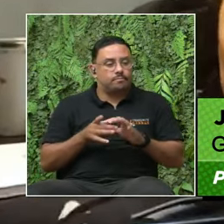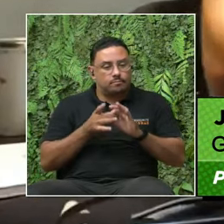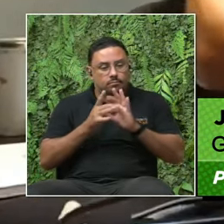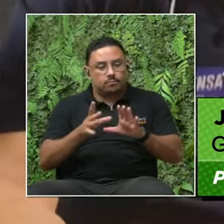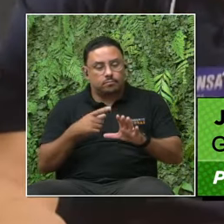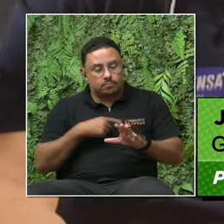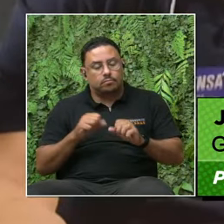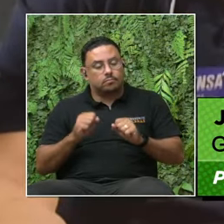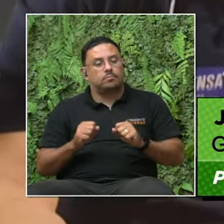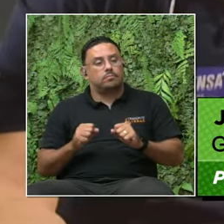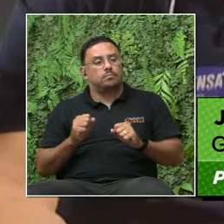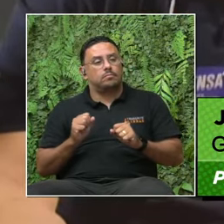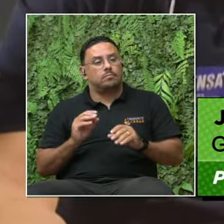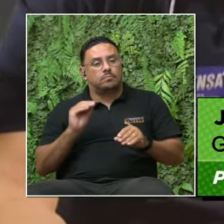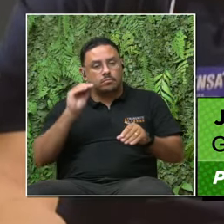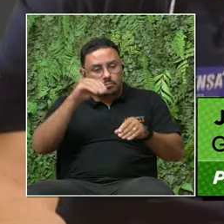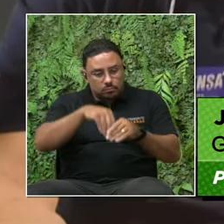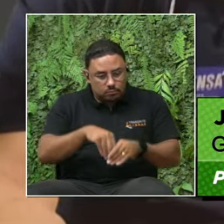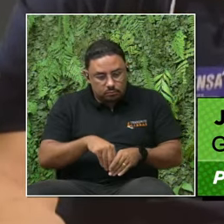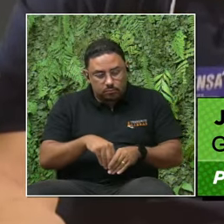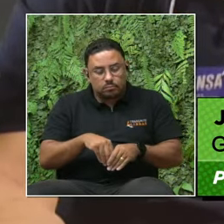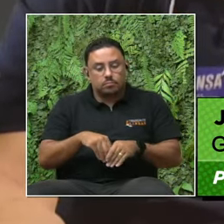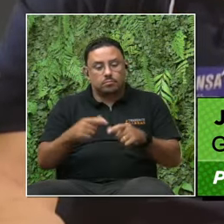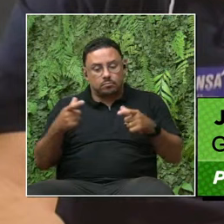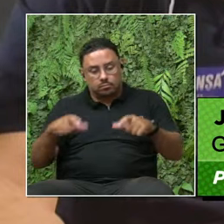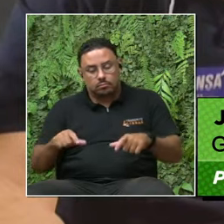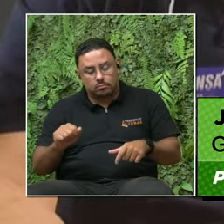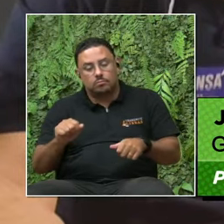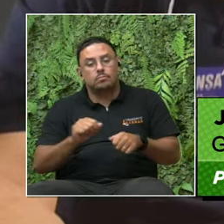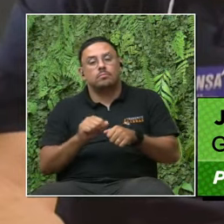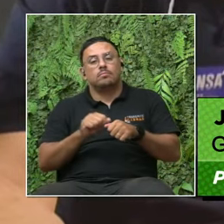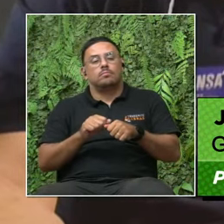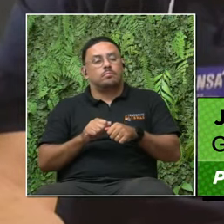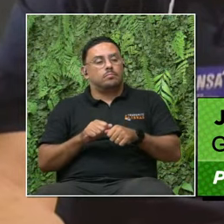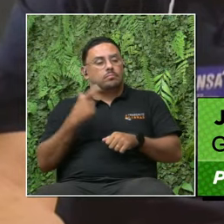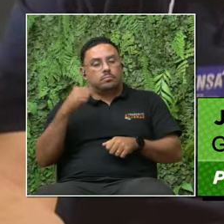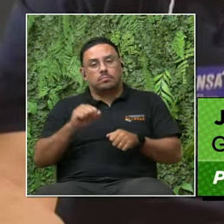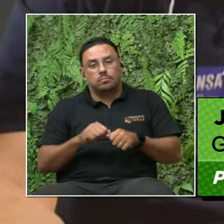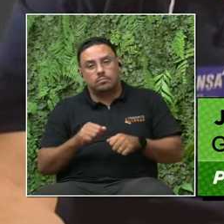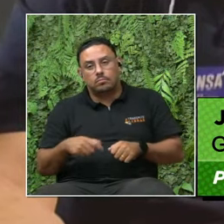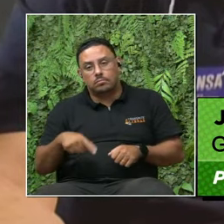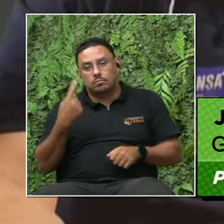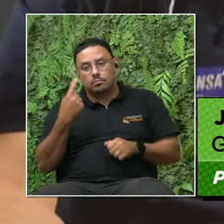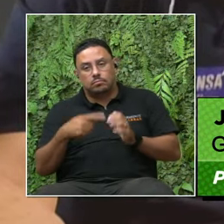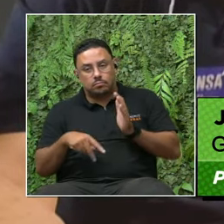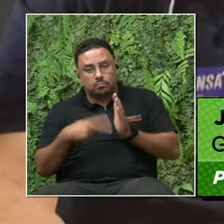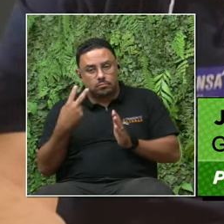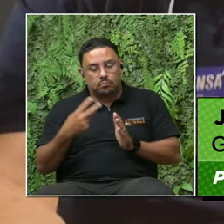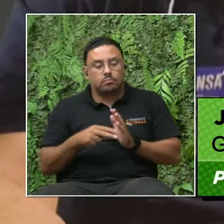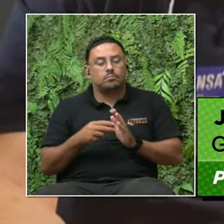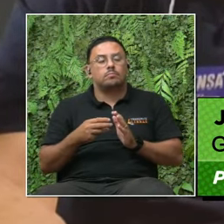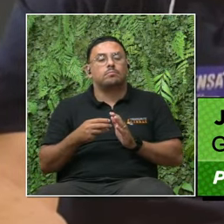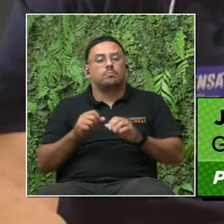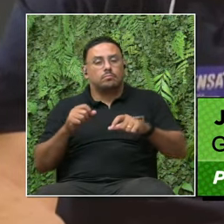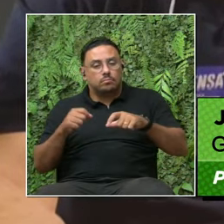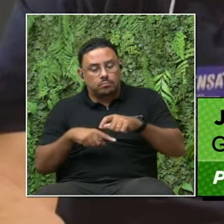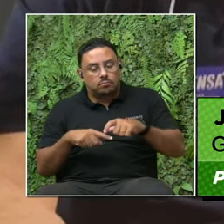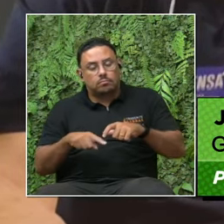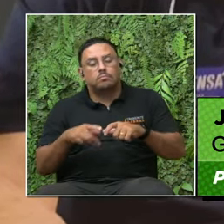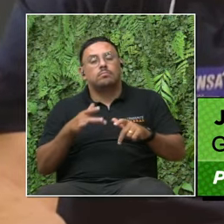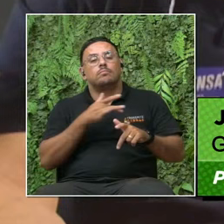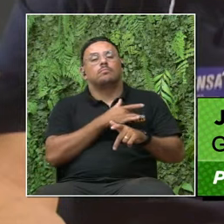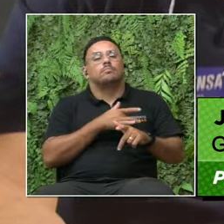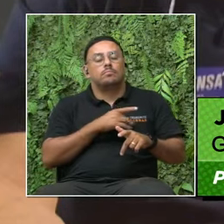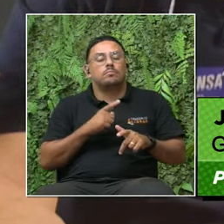poética para colocar aquilo que eu tava pensando dentro de campo e aí ele faz isso ele consegue os dois gols E aí o Cruzeiro como eu